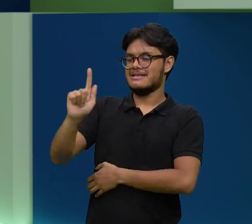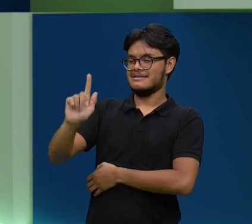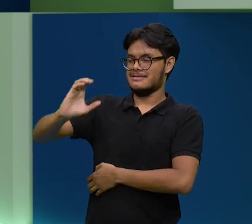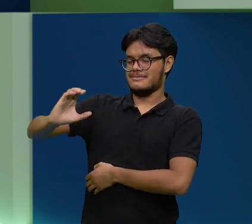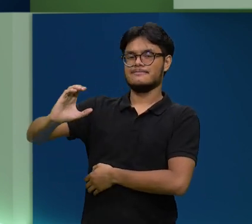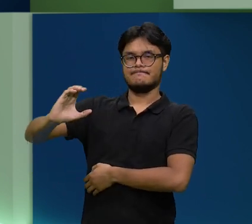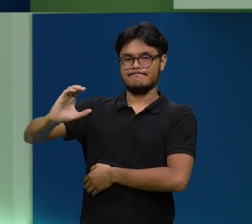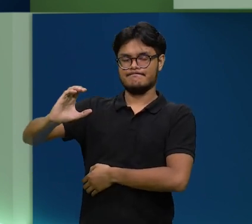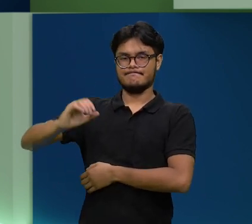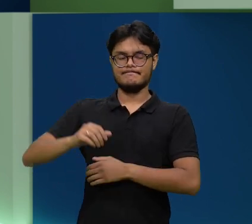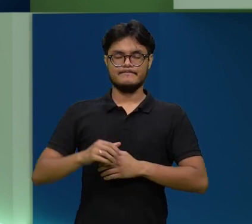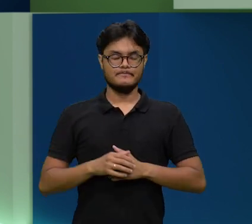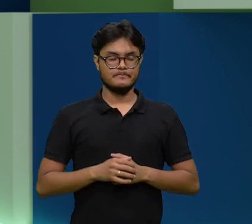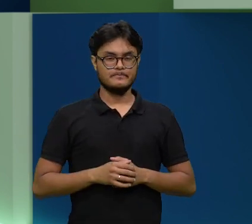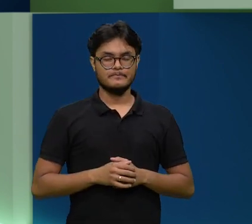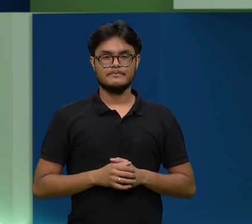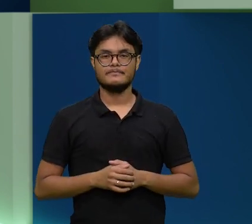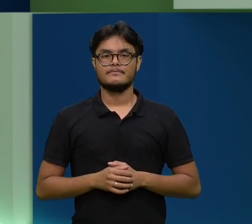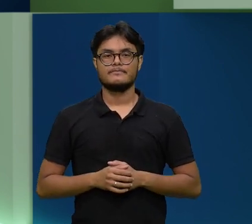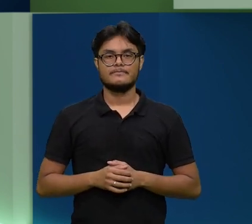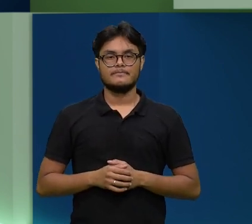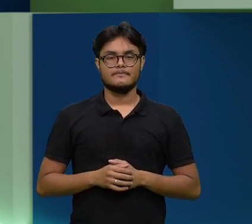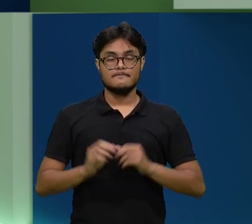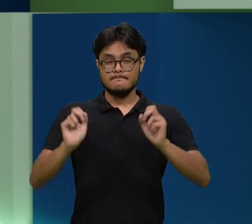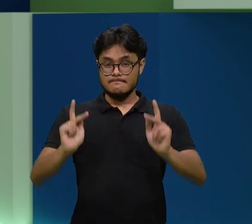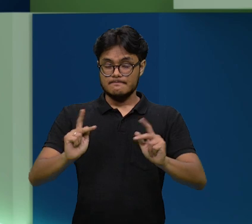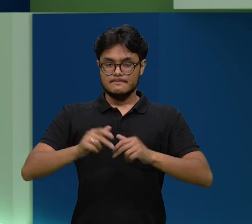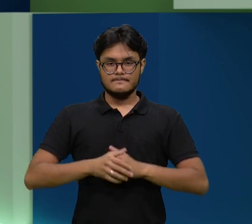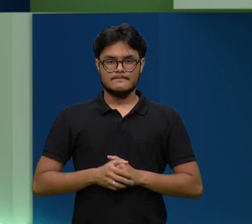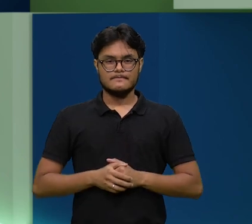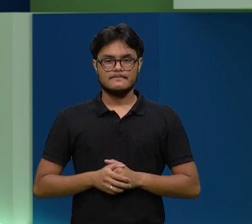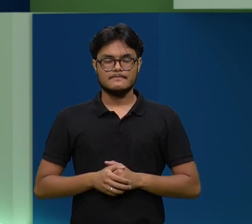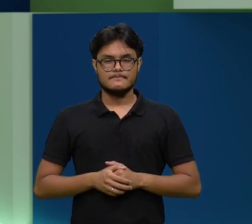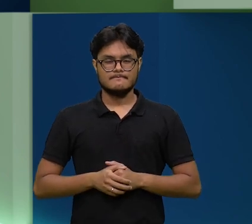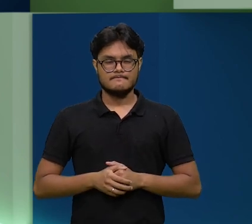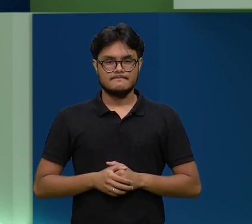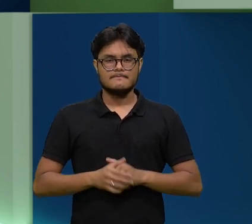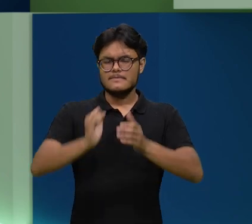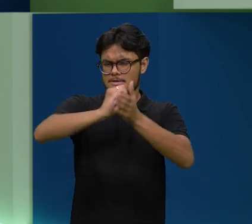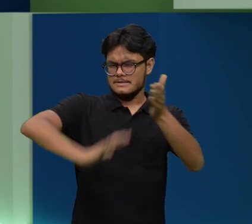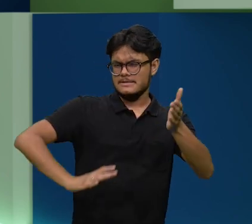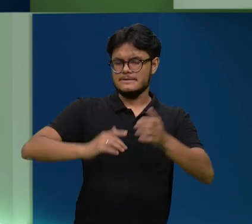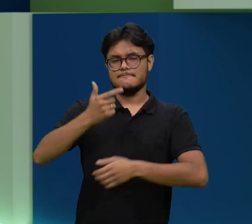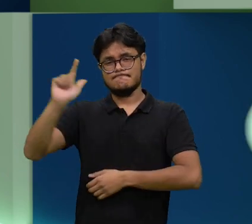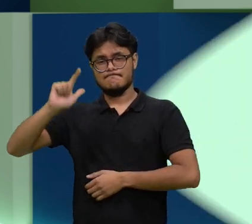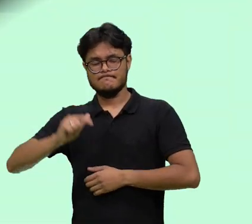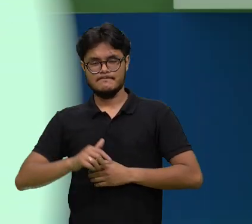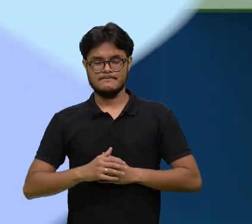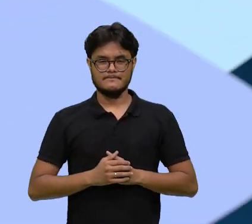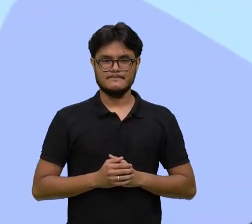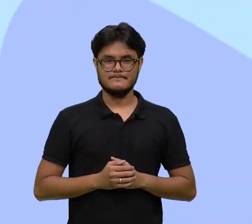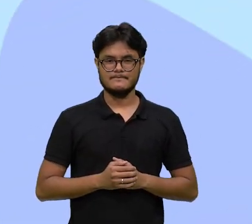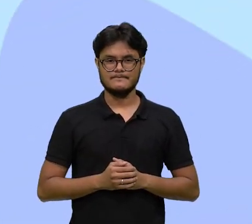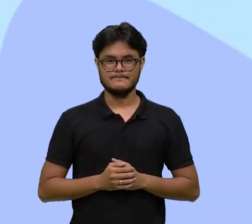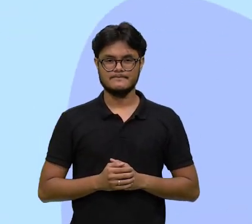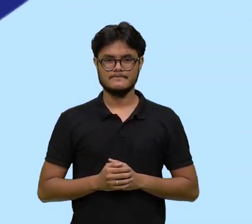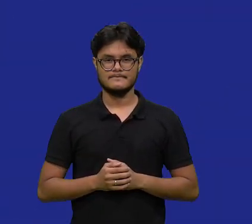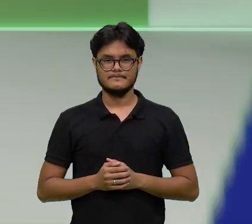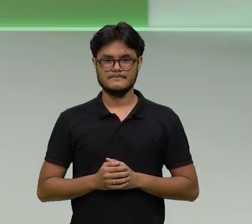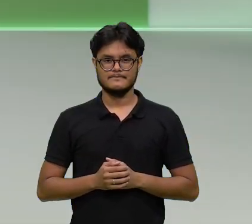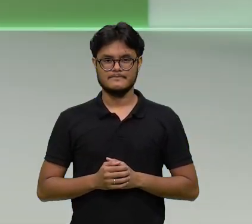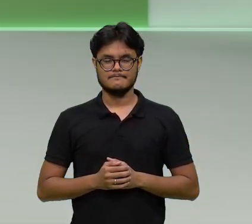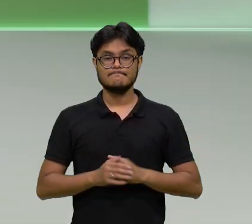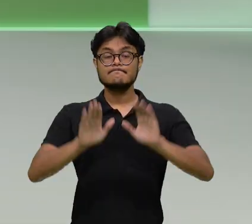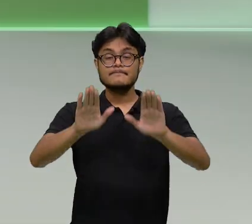na cavidade endometrial. Beleza, pessoal? Legal? Vamos continuar nossa viagem na biologia sobre gestação? Vamos lá,